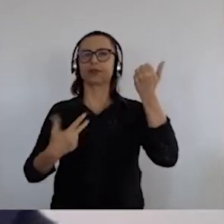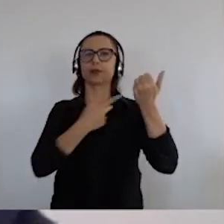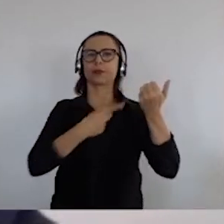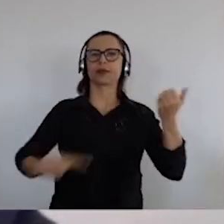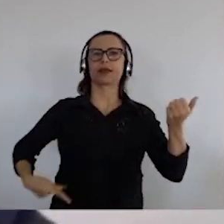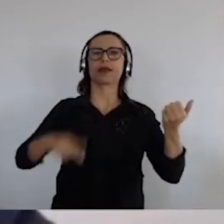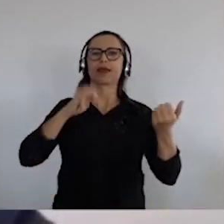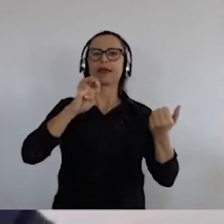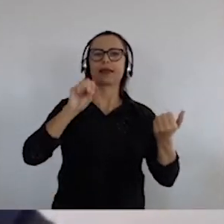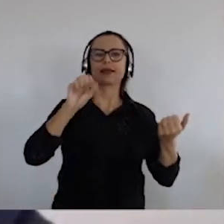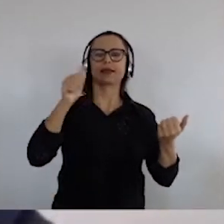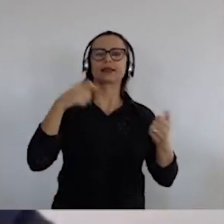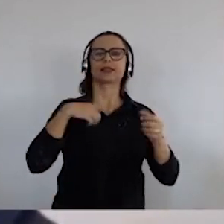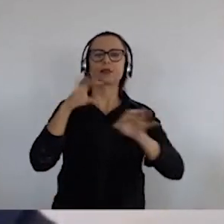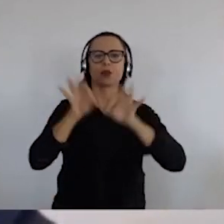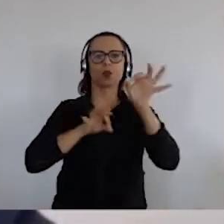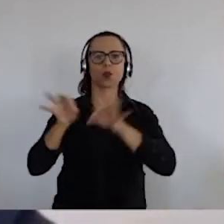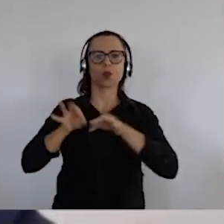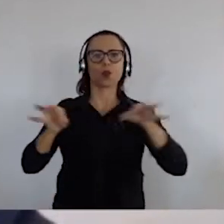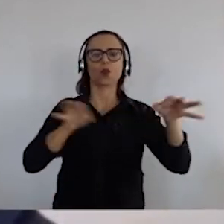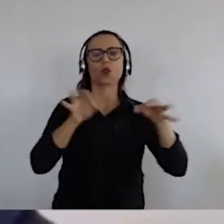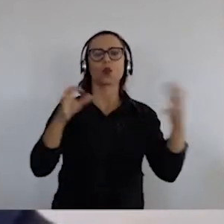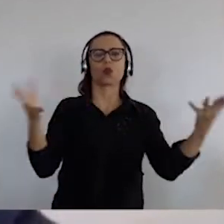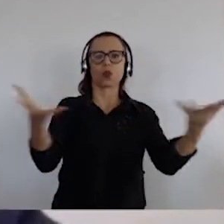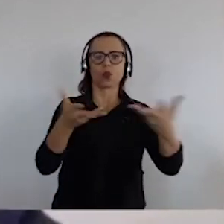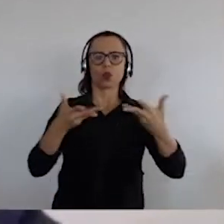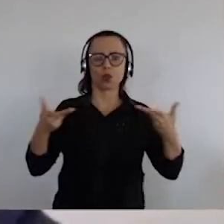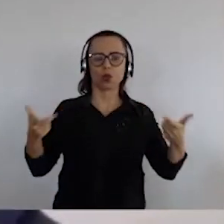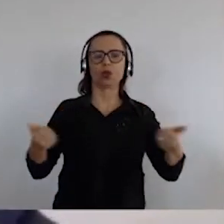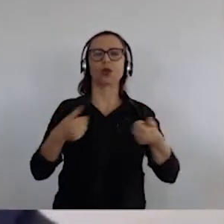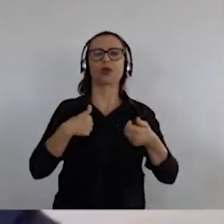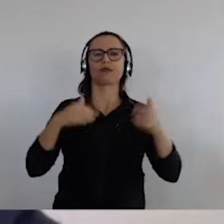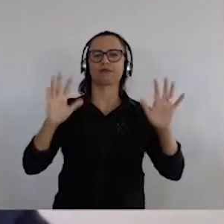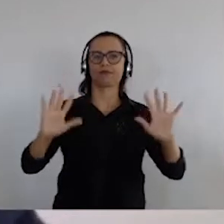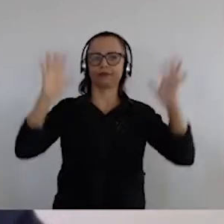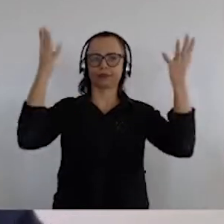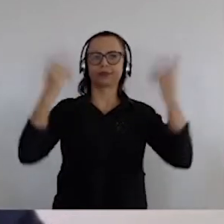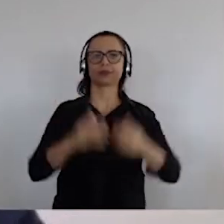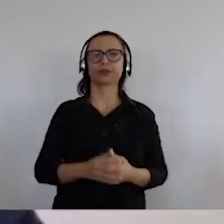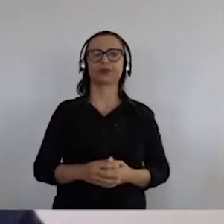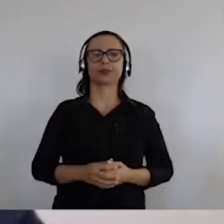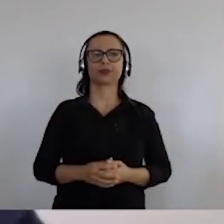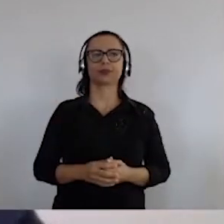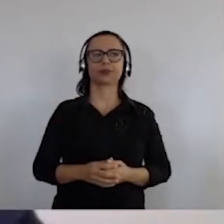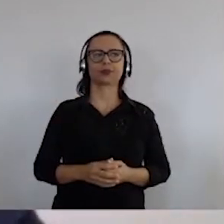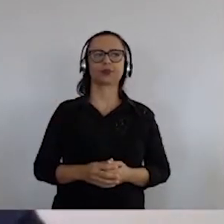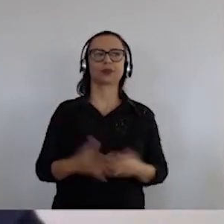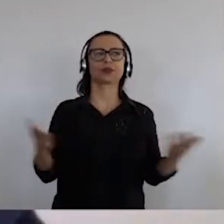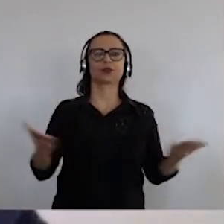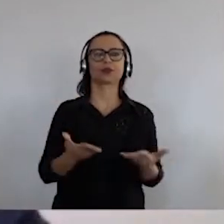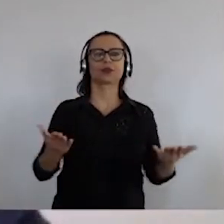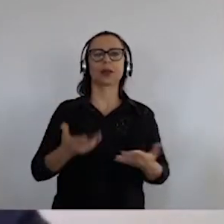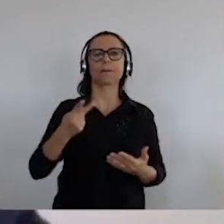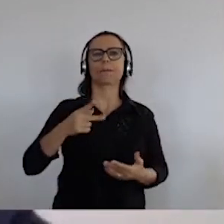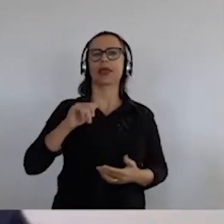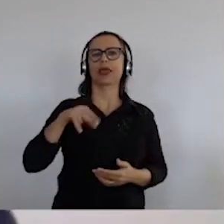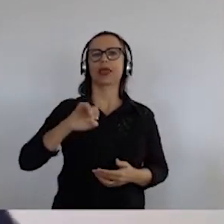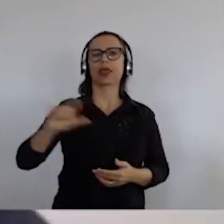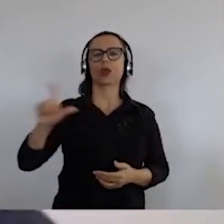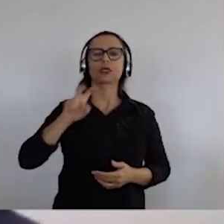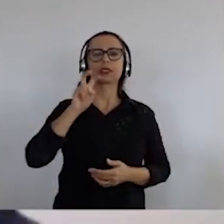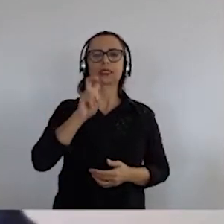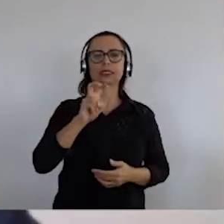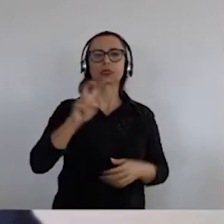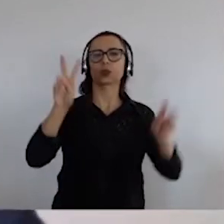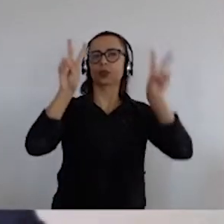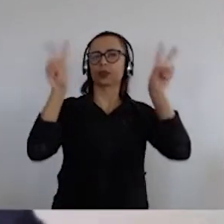Rony Press, pela organização desse maravilhoso evento. Estamos no painel 5, e o tema